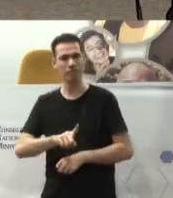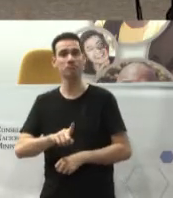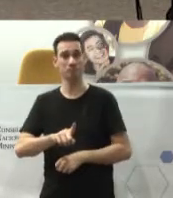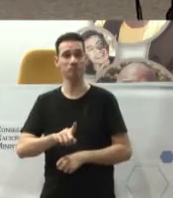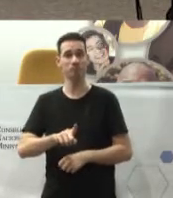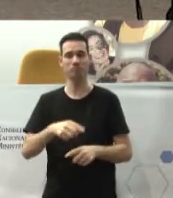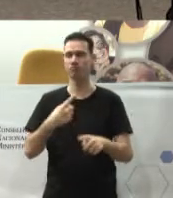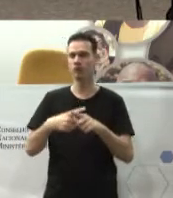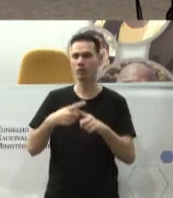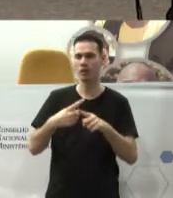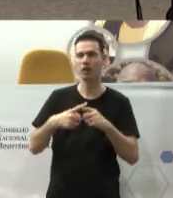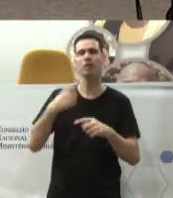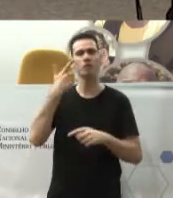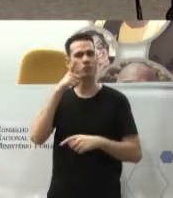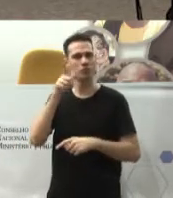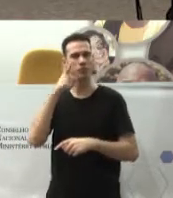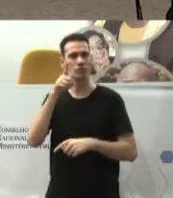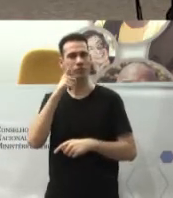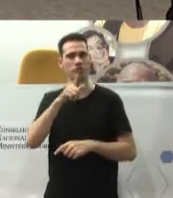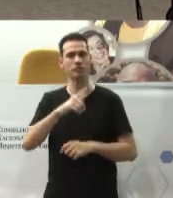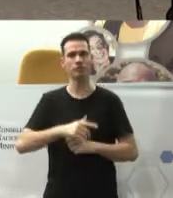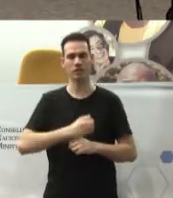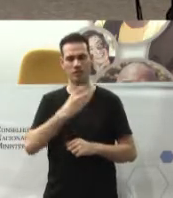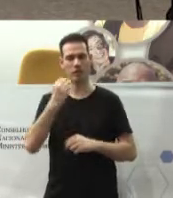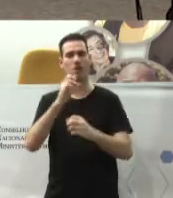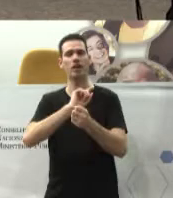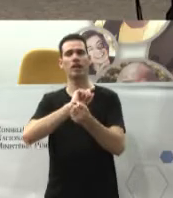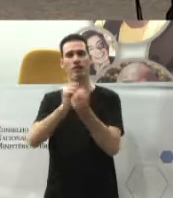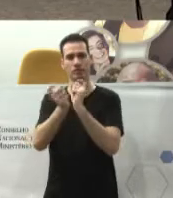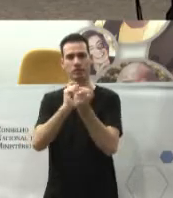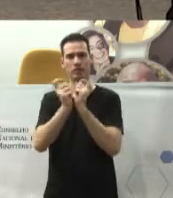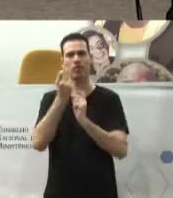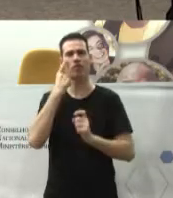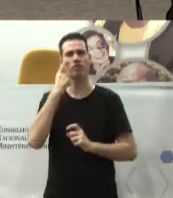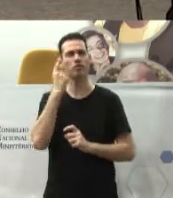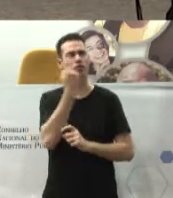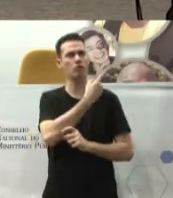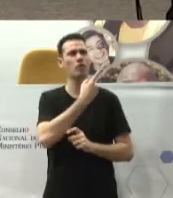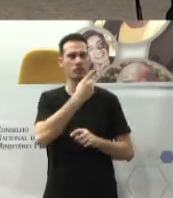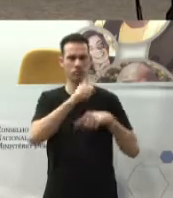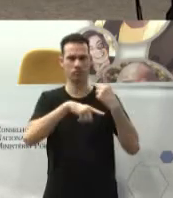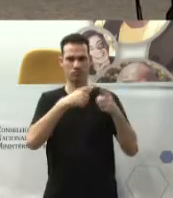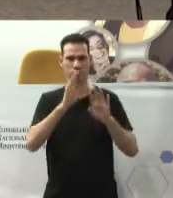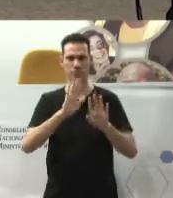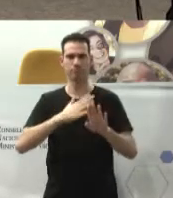via administrativa. Certo? Eu vou já passar um gráfico importante sobre isso.